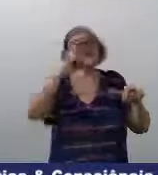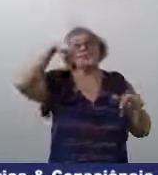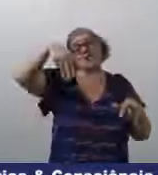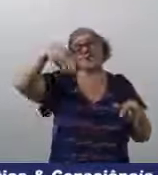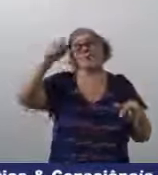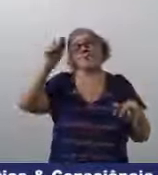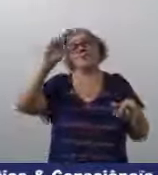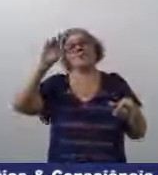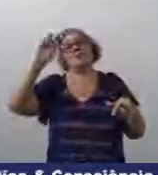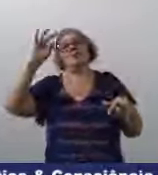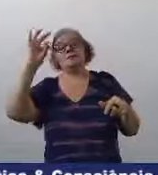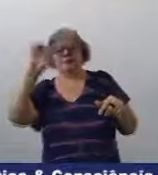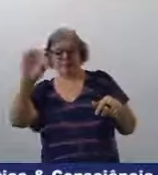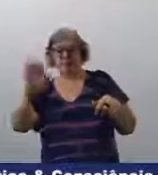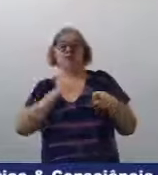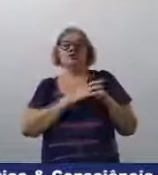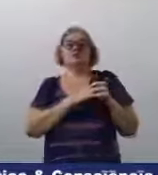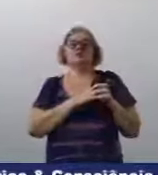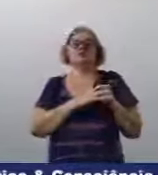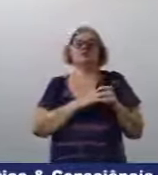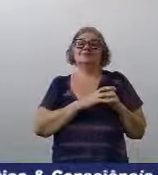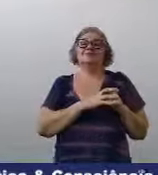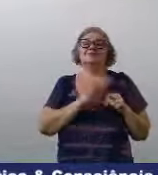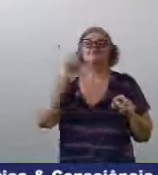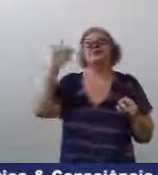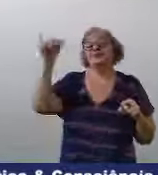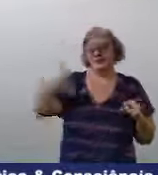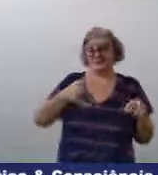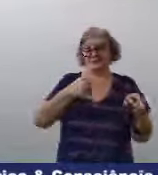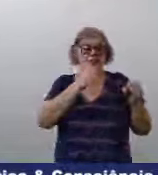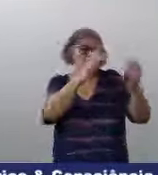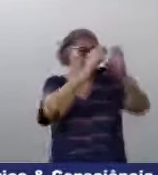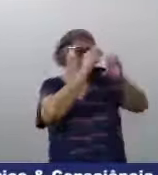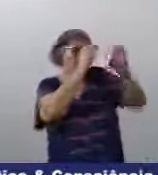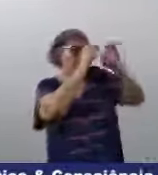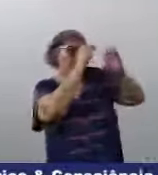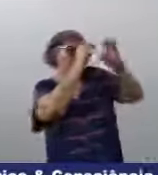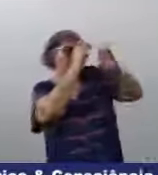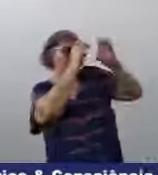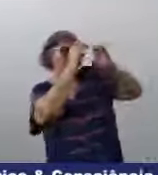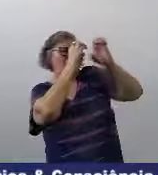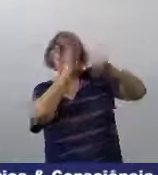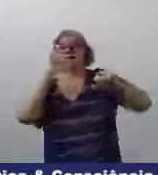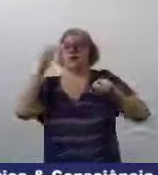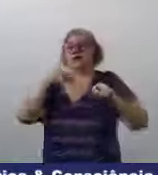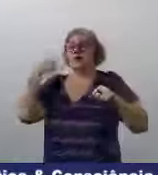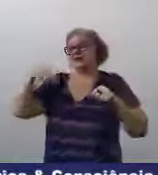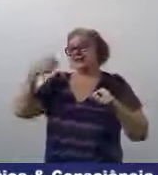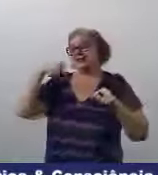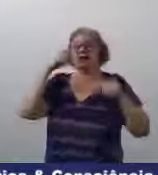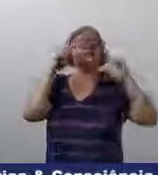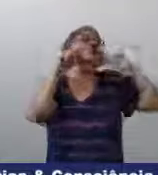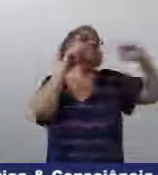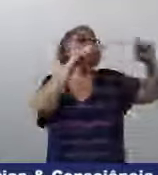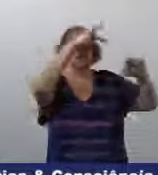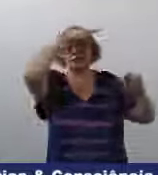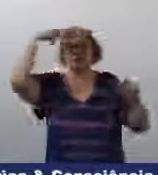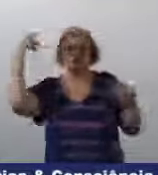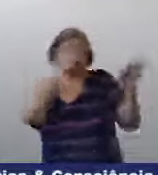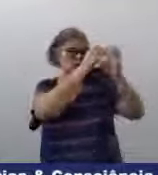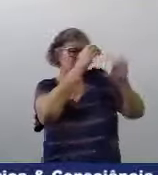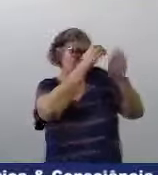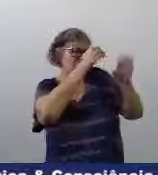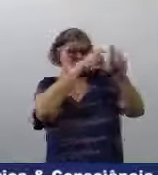planeta Marte, e que nós dispuséssemos, infelizmente é impossível por questões óticas, de um telescópio tão potente que desse para enxergar as